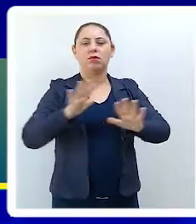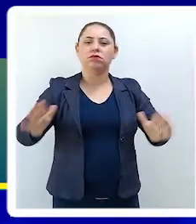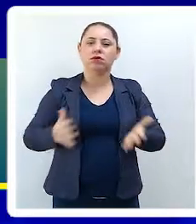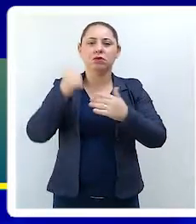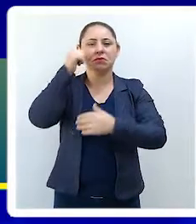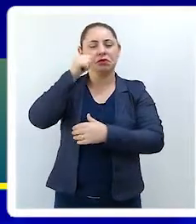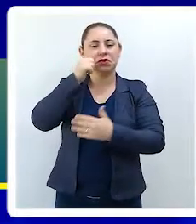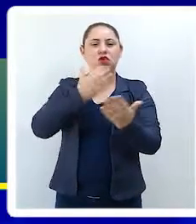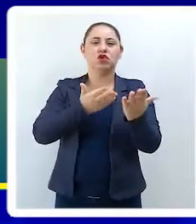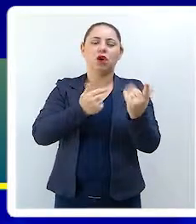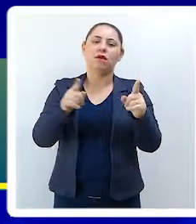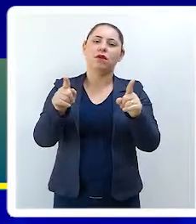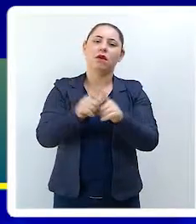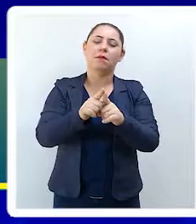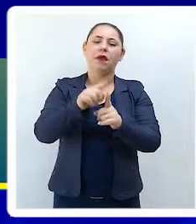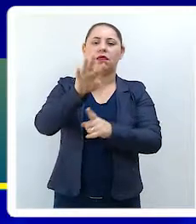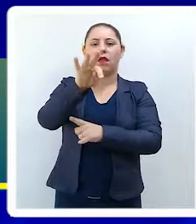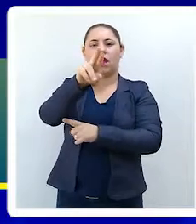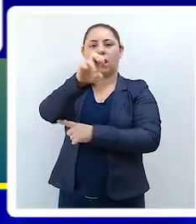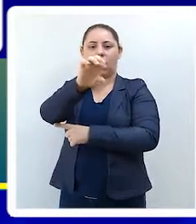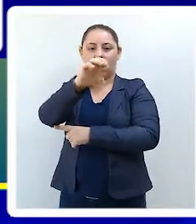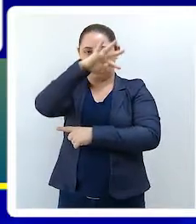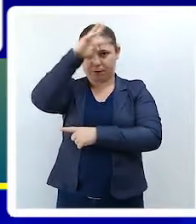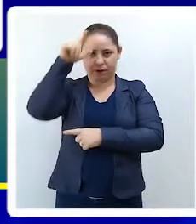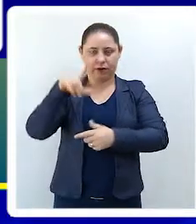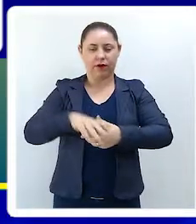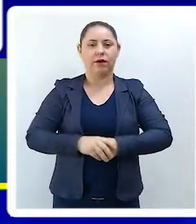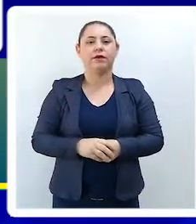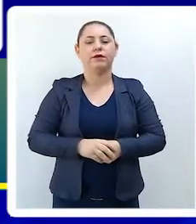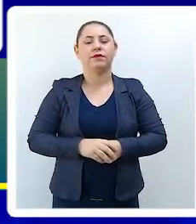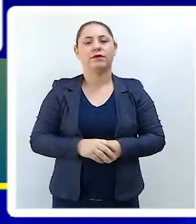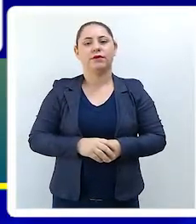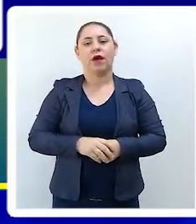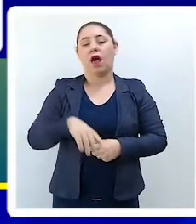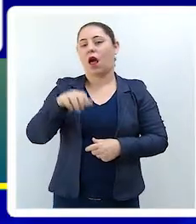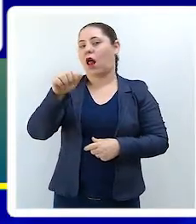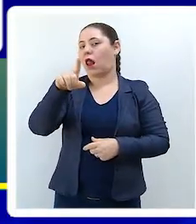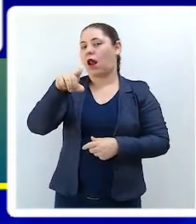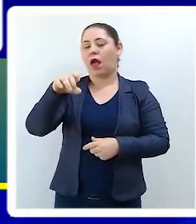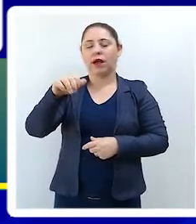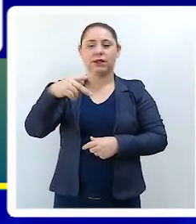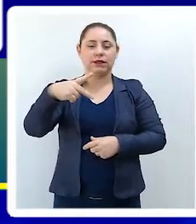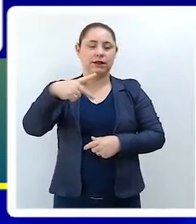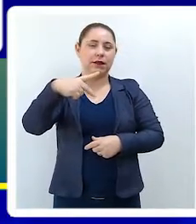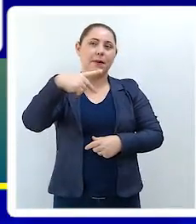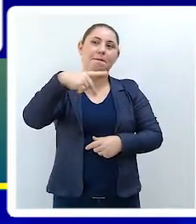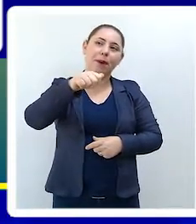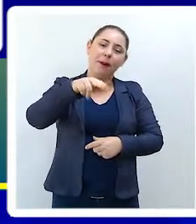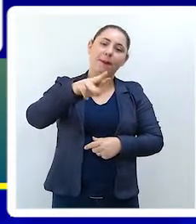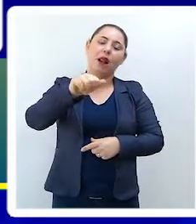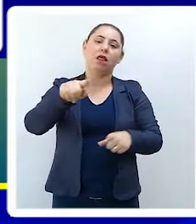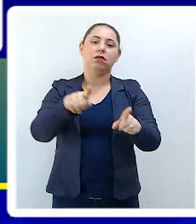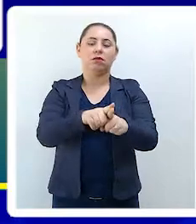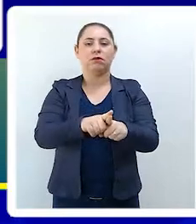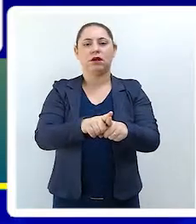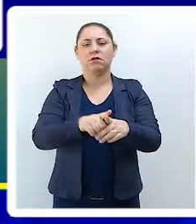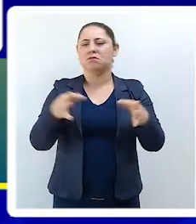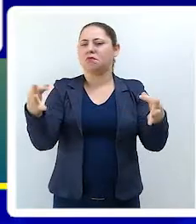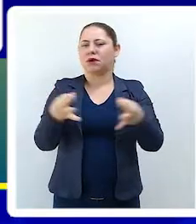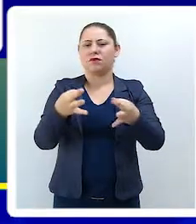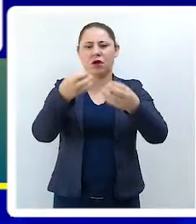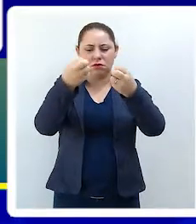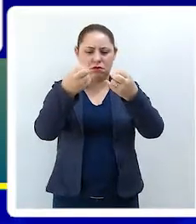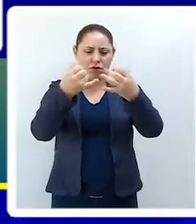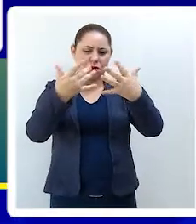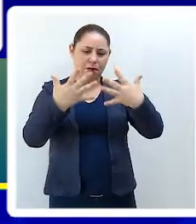desta ODS para empoderar meninas e mulheres no TRAMS. Bom, Alex e Pamela, né? Perfeitas as ponderações